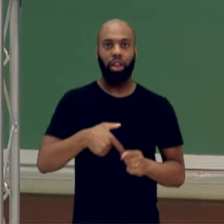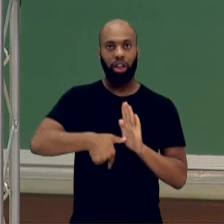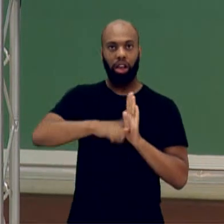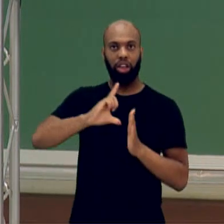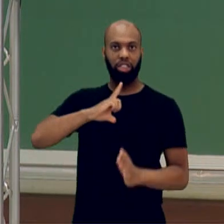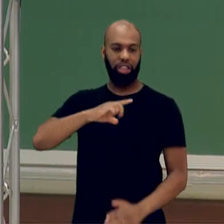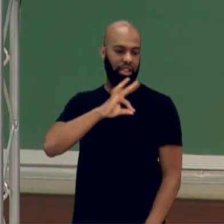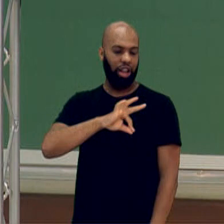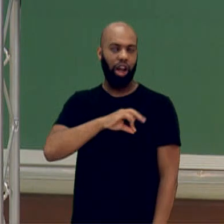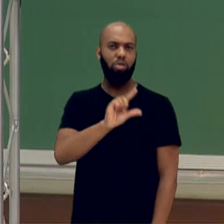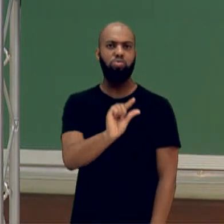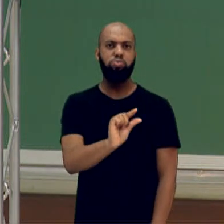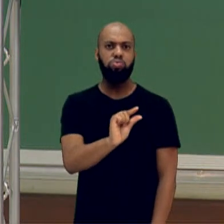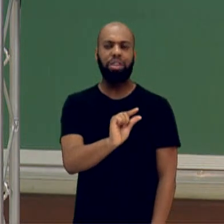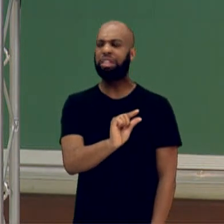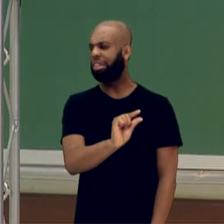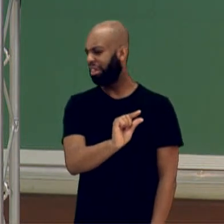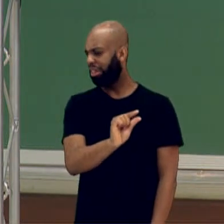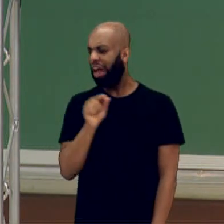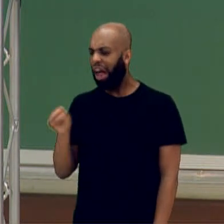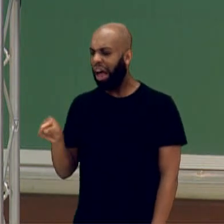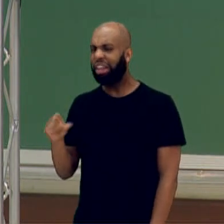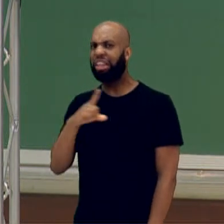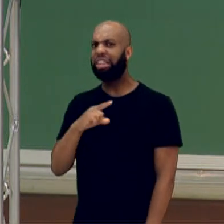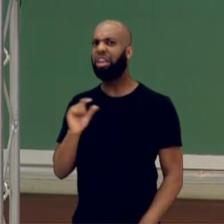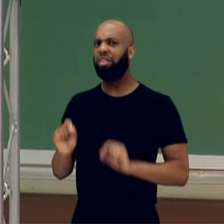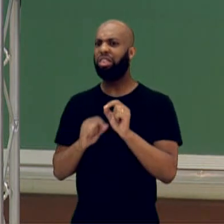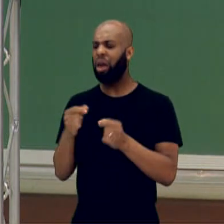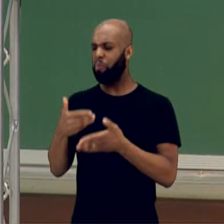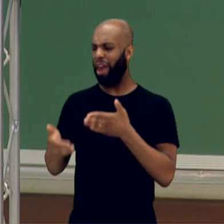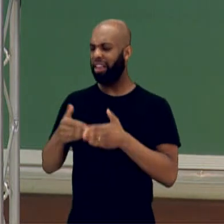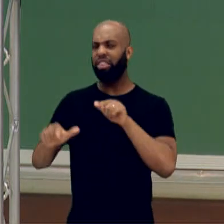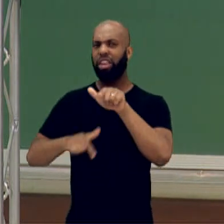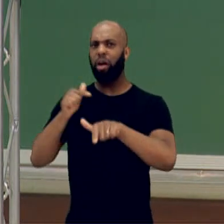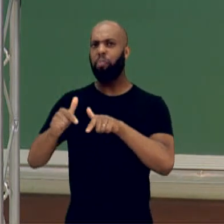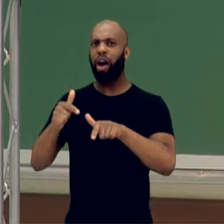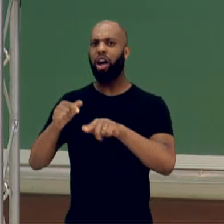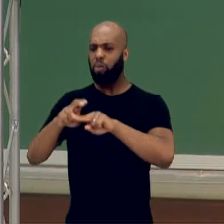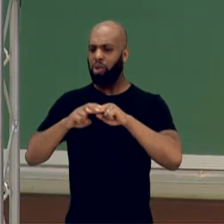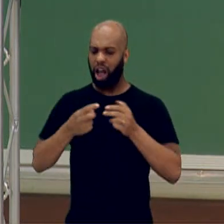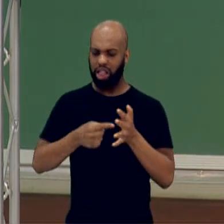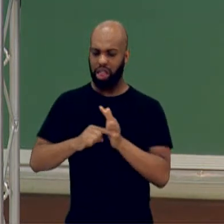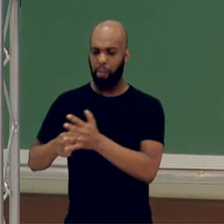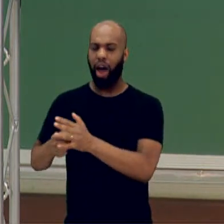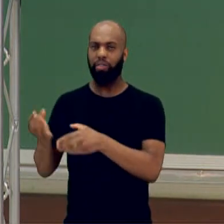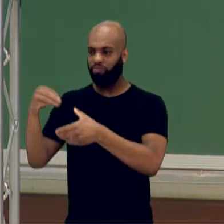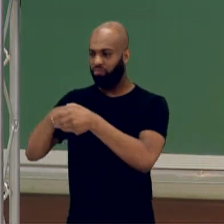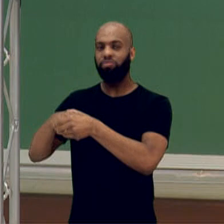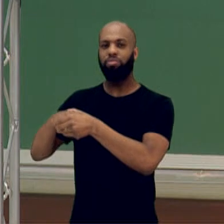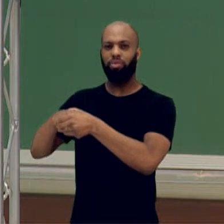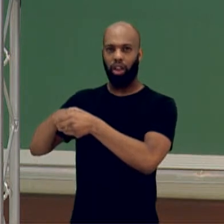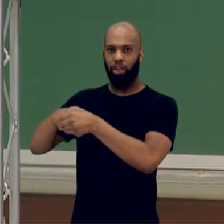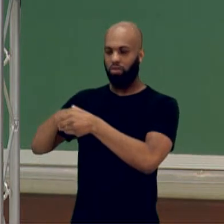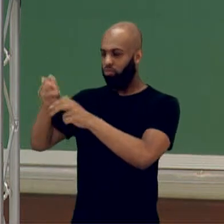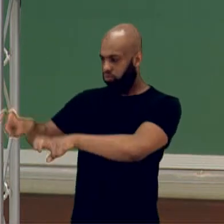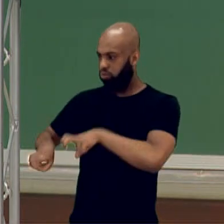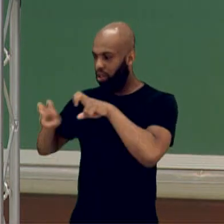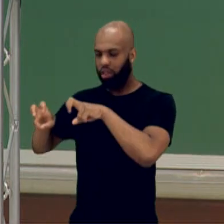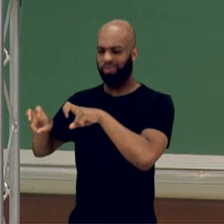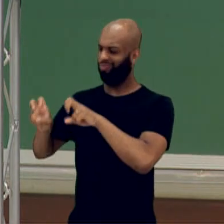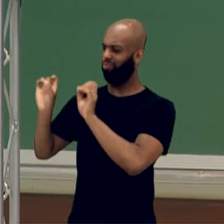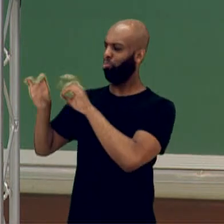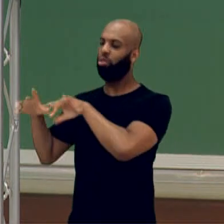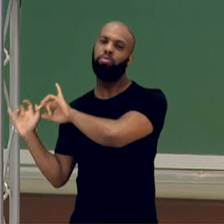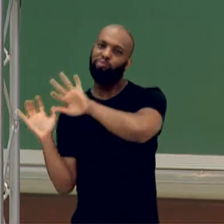salários baixos, né, perdendo seus postos de trabalho para as máquinas na agricultura, vão se deslocar para outra